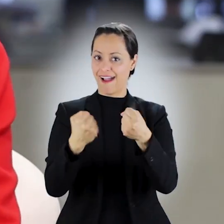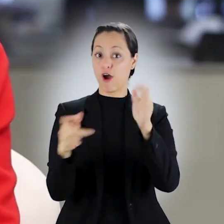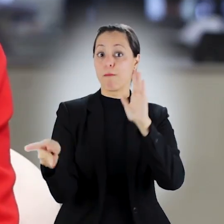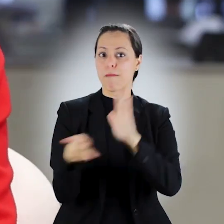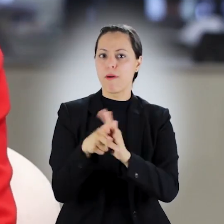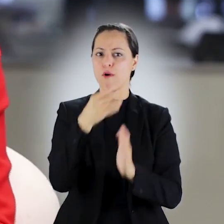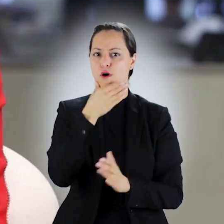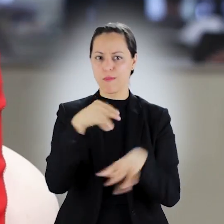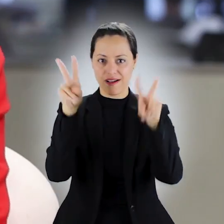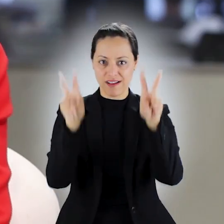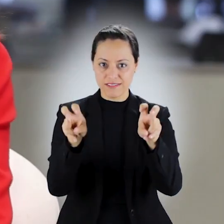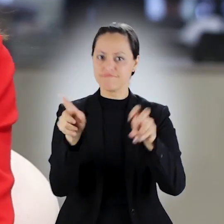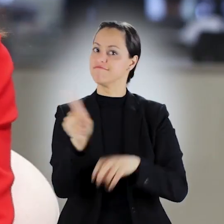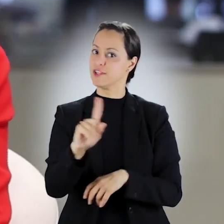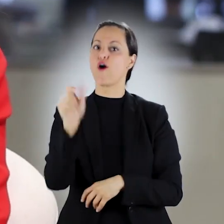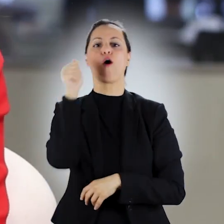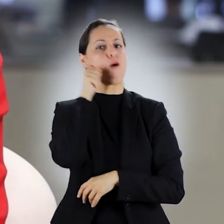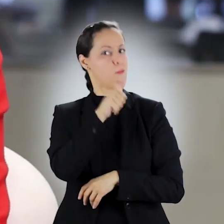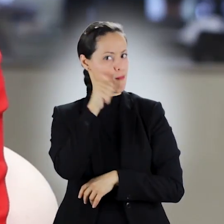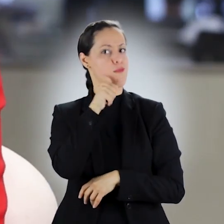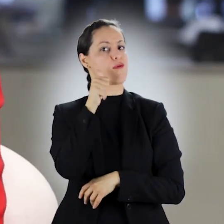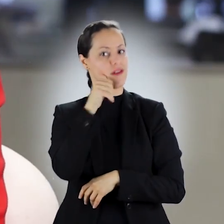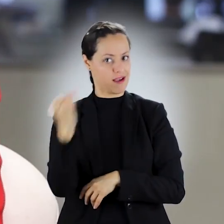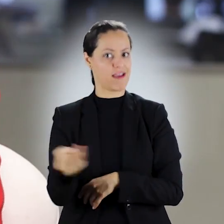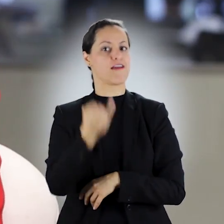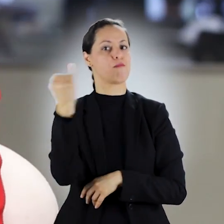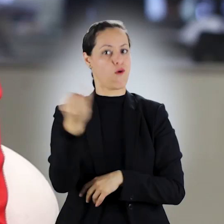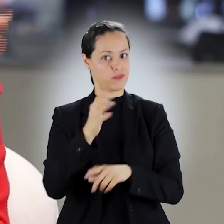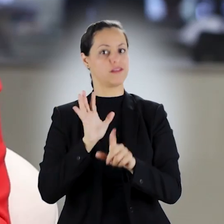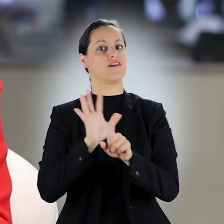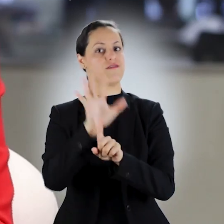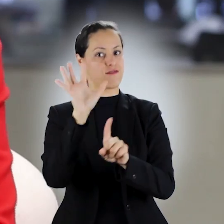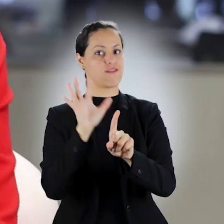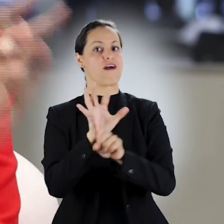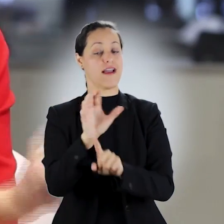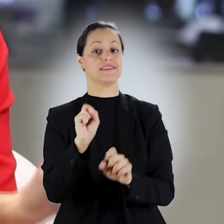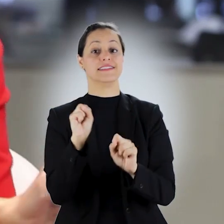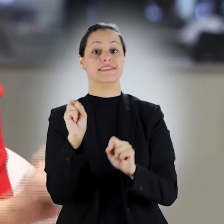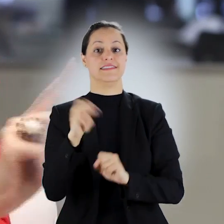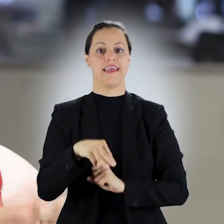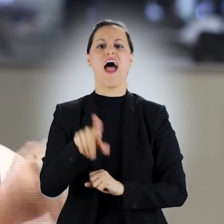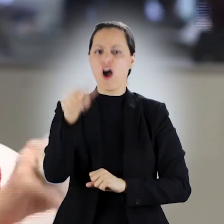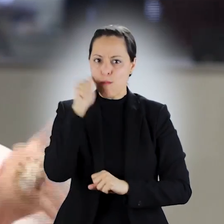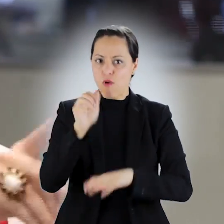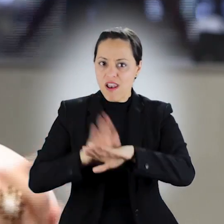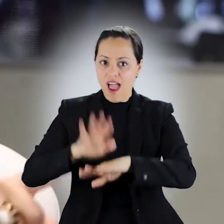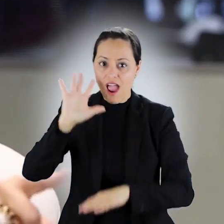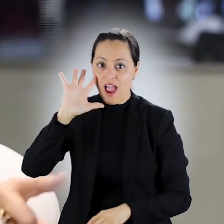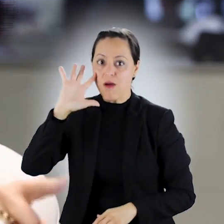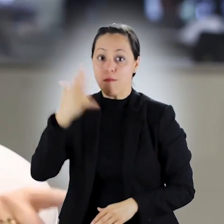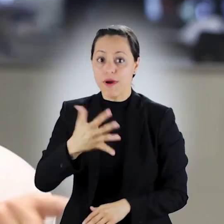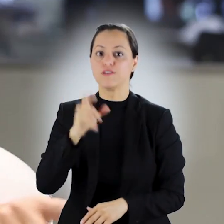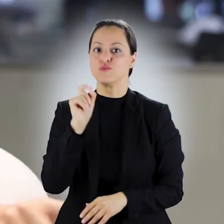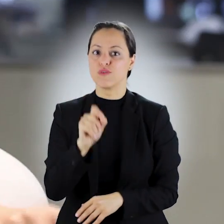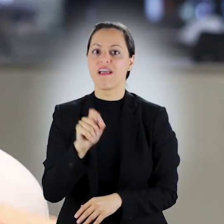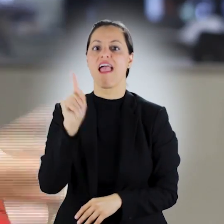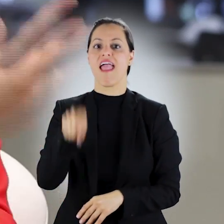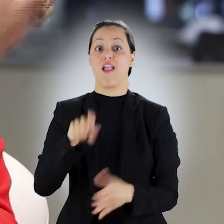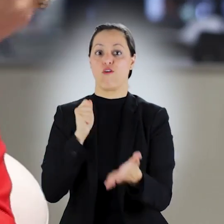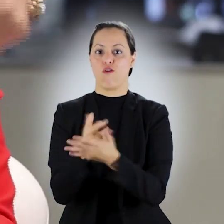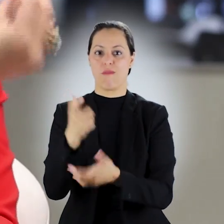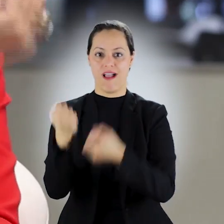assunto masculino, mas a mulher tem muita presença e muita importância. Ela é a tomadora de decisão no final das contas, do desenvolvimento né? do automóvel